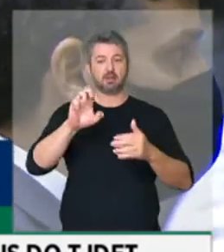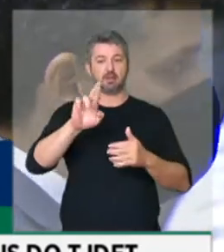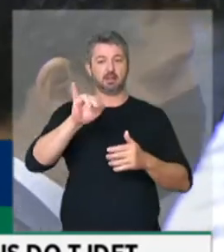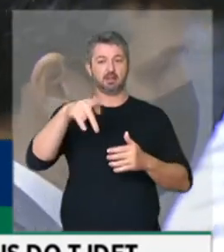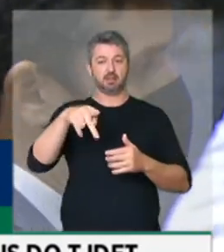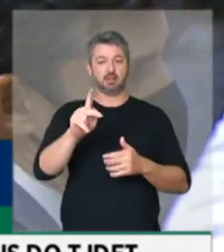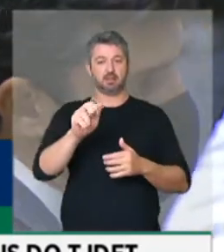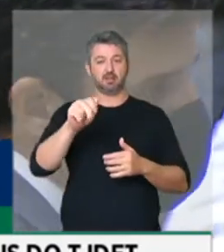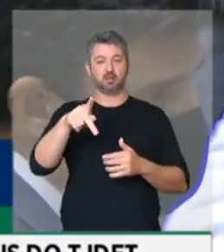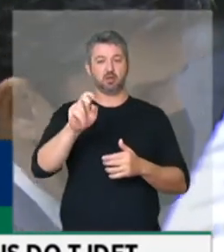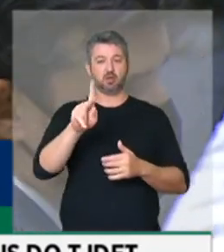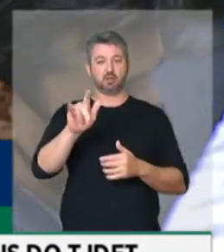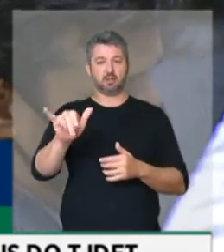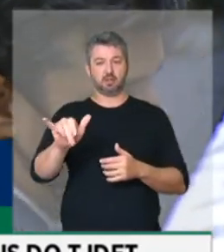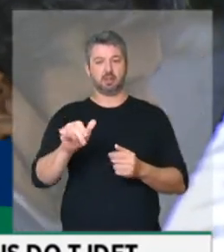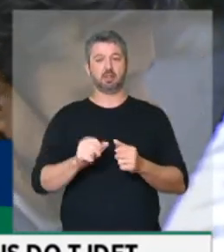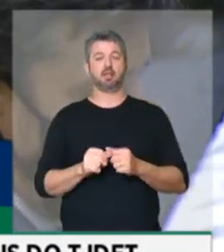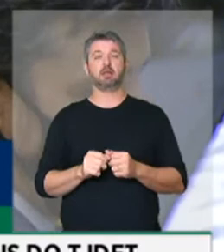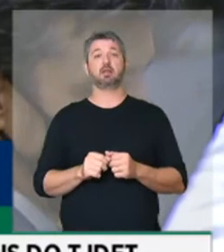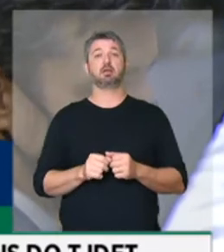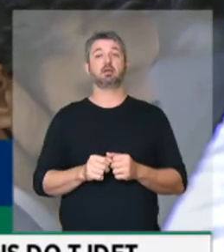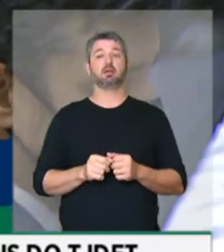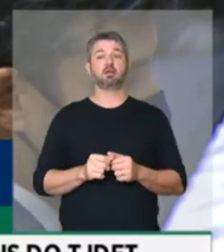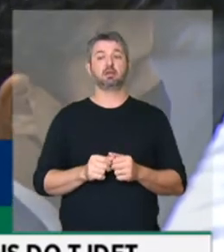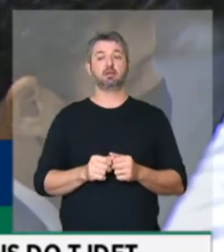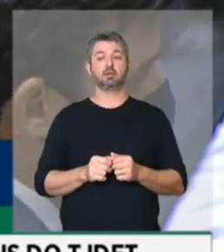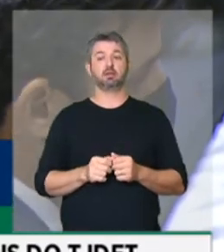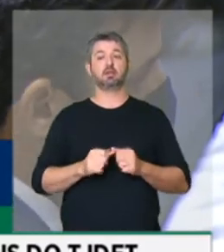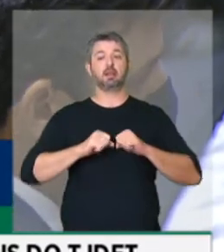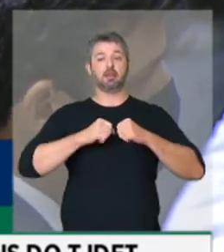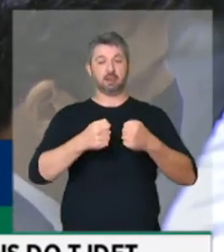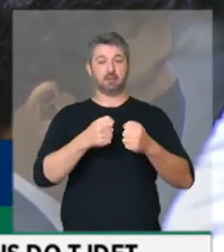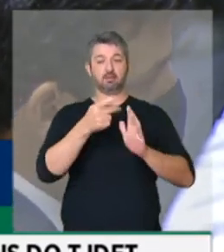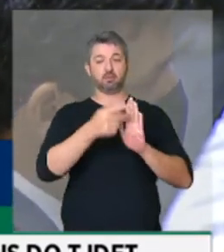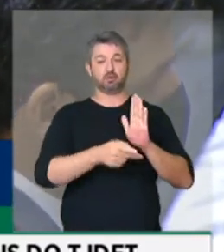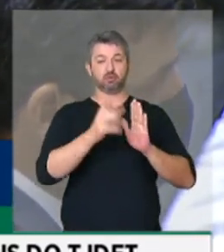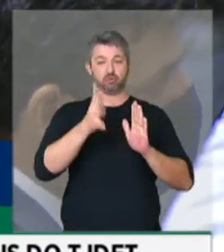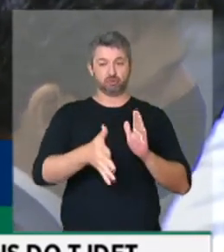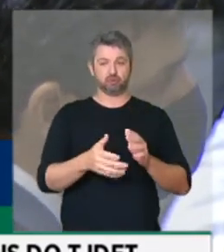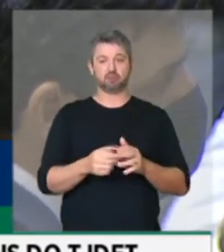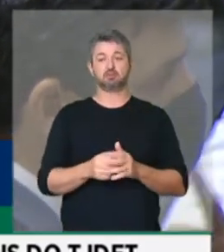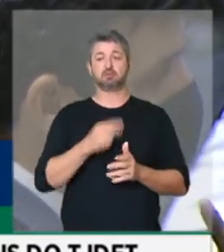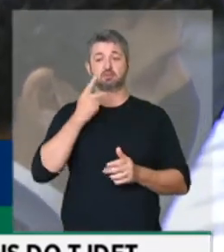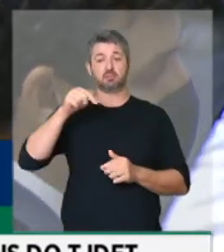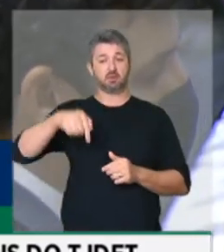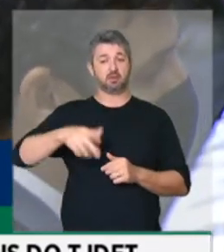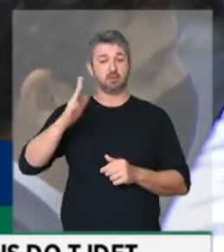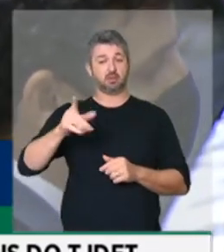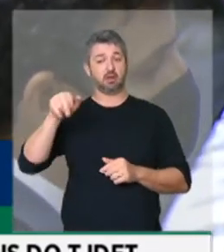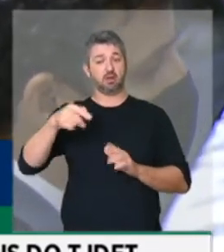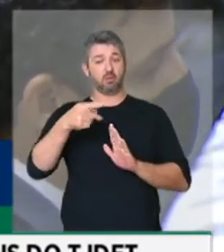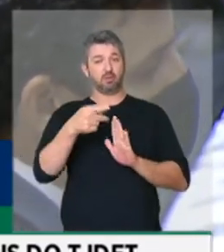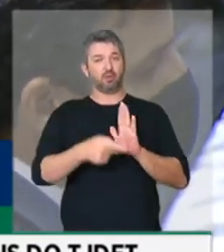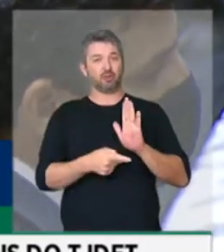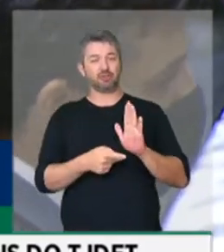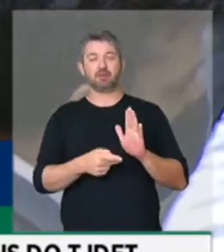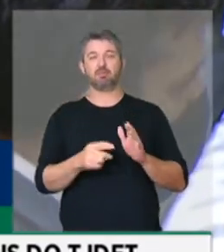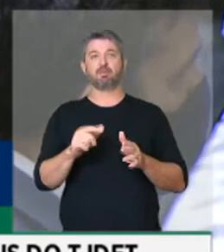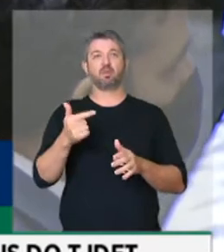Cocai também, que já esteve defendendo esse projeto. Como foi dito aqui, é um projeto que não